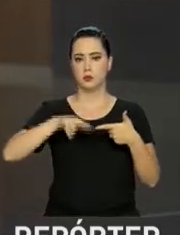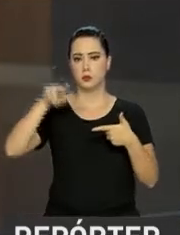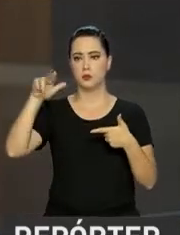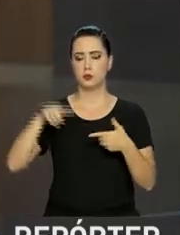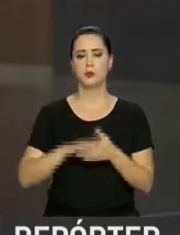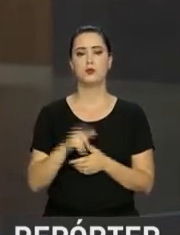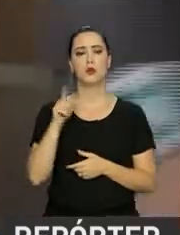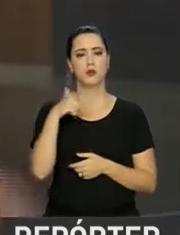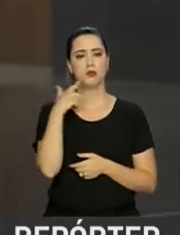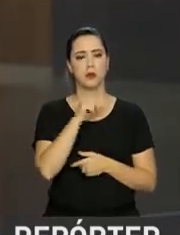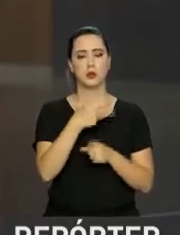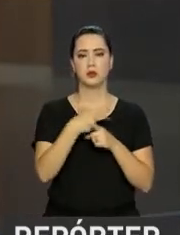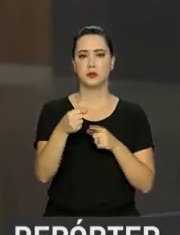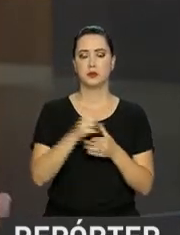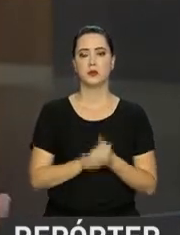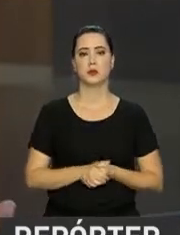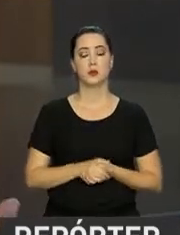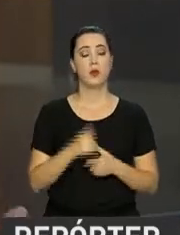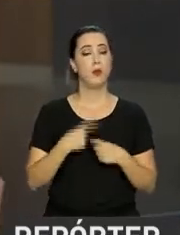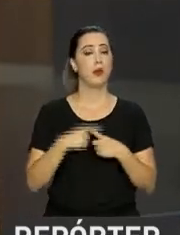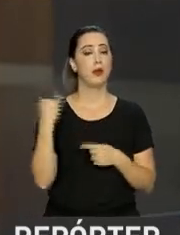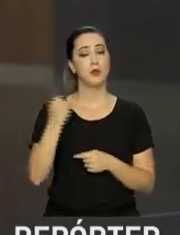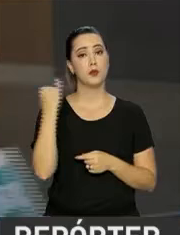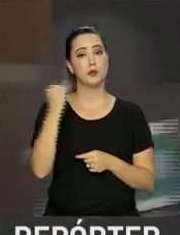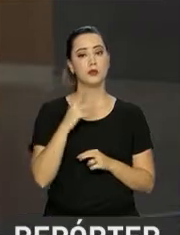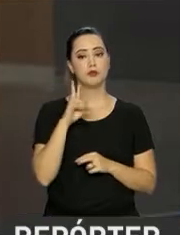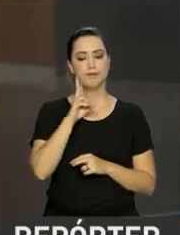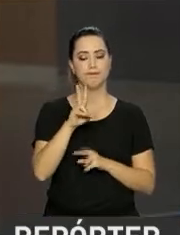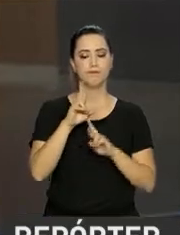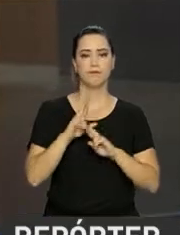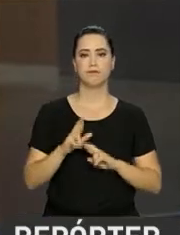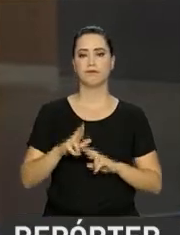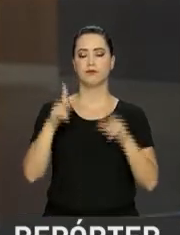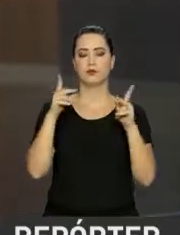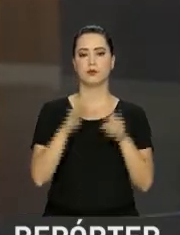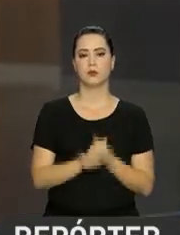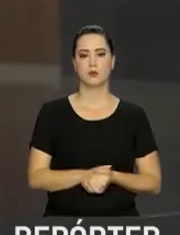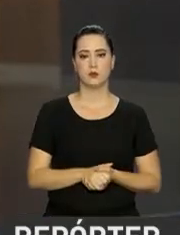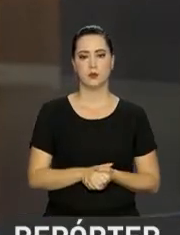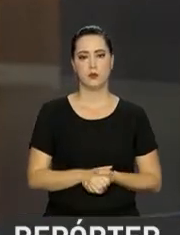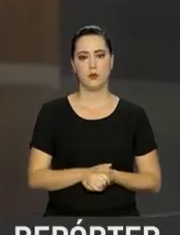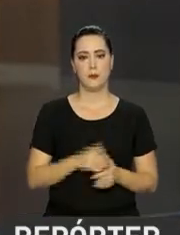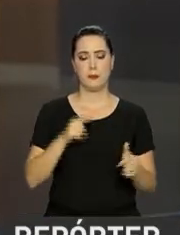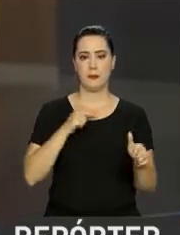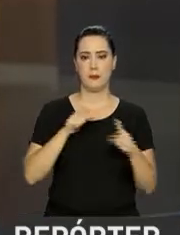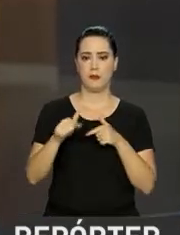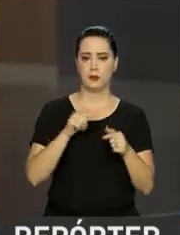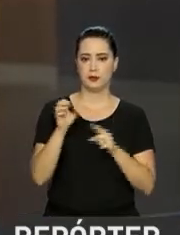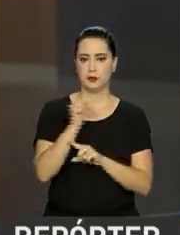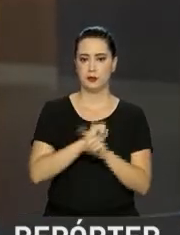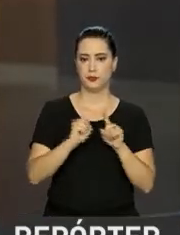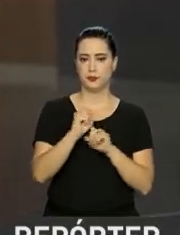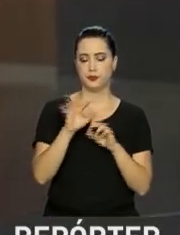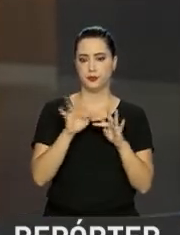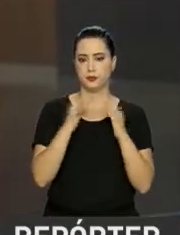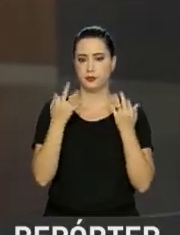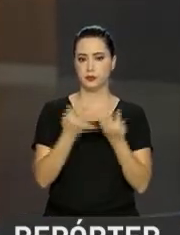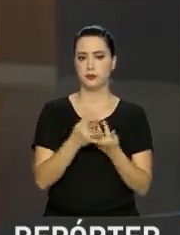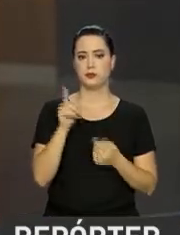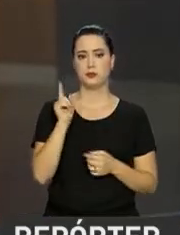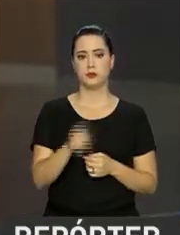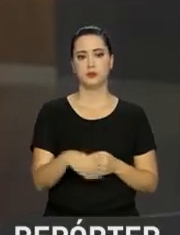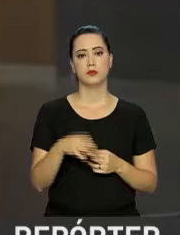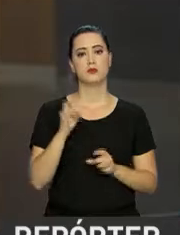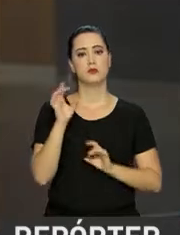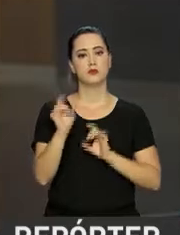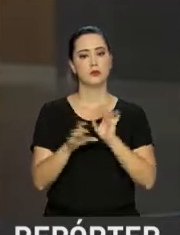conquista e por que é importante que esse olhar diferenciado bem o trabalho social com famílias e ele tem as